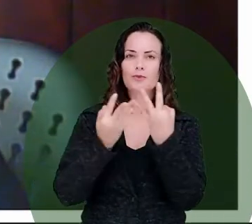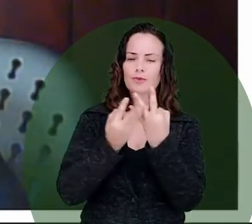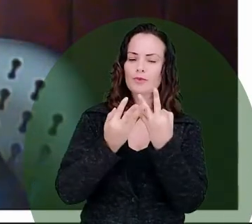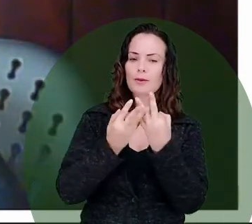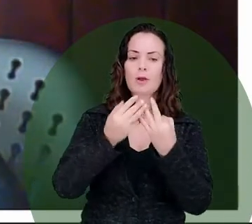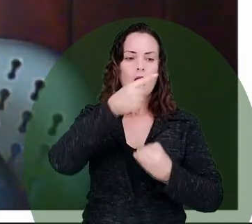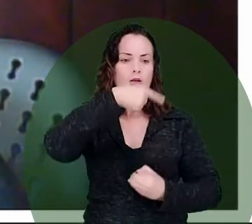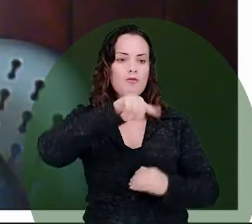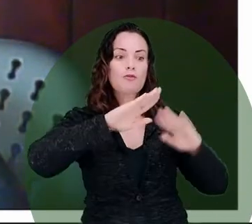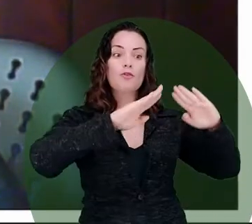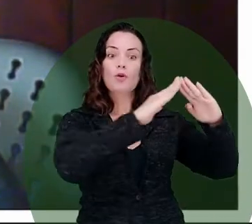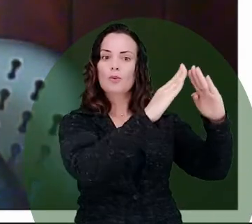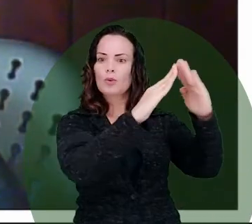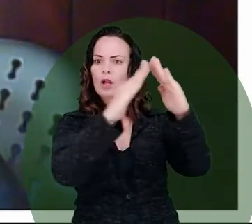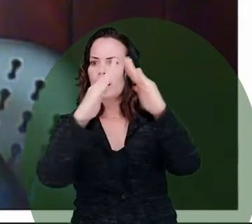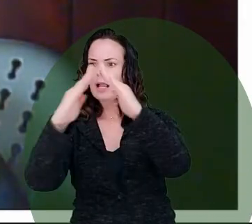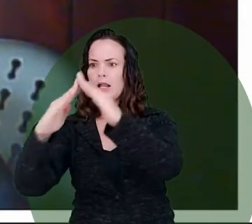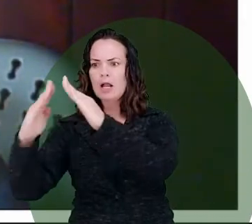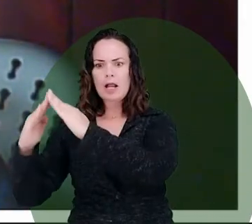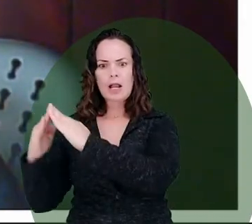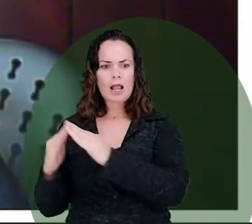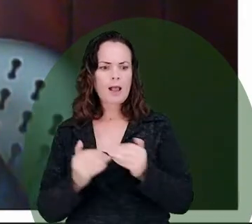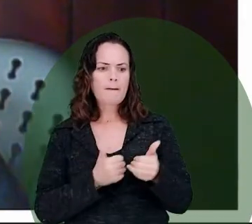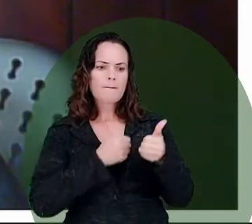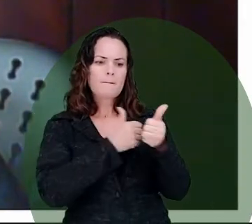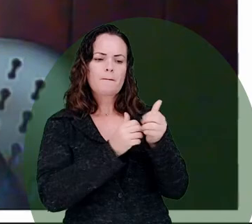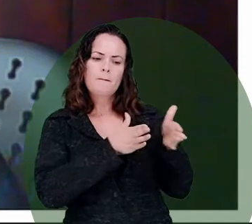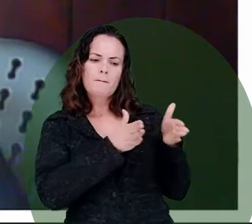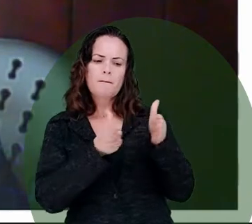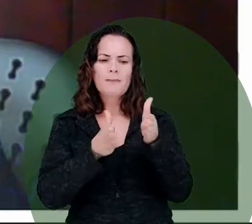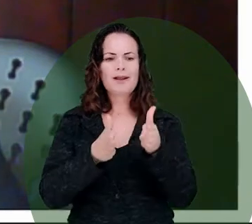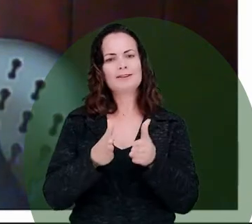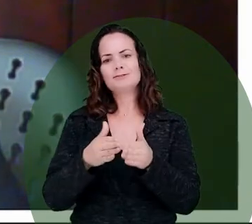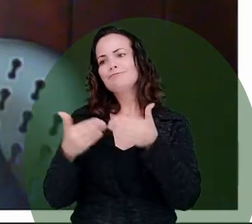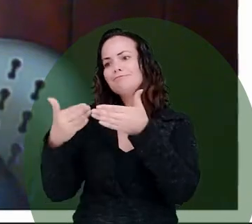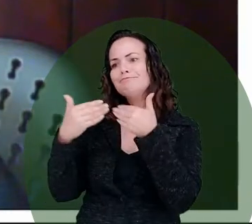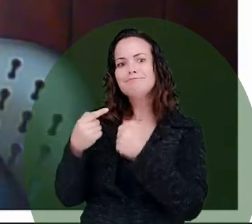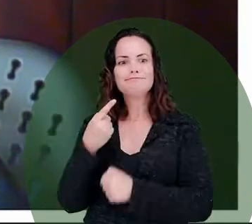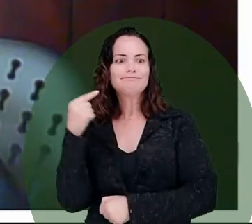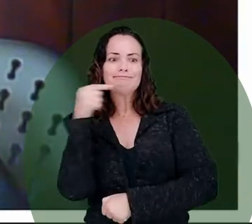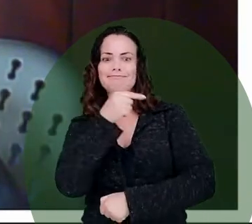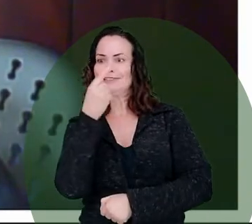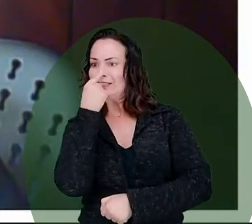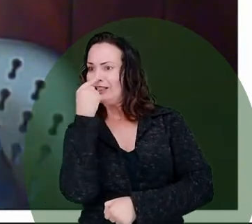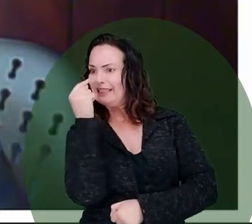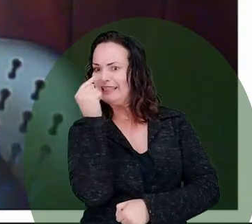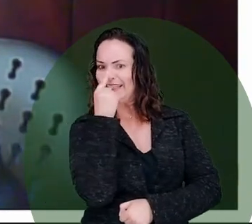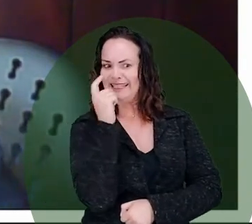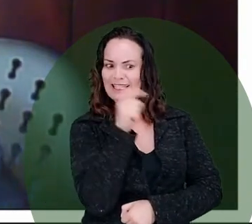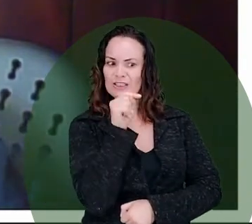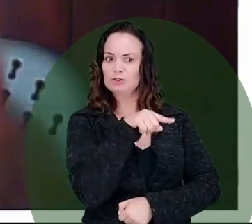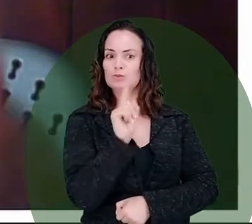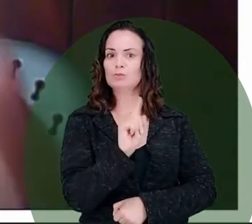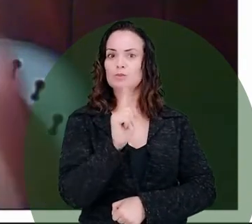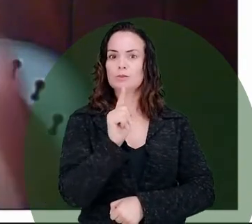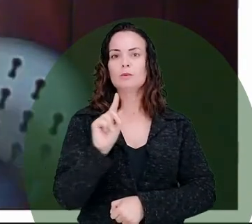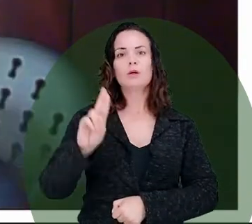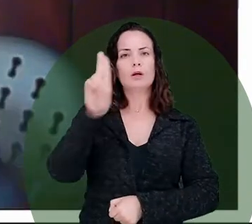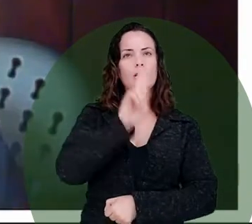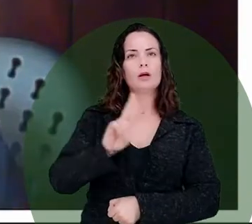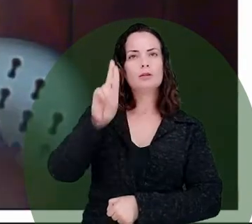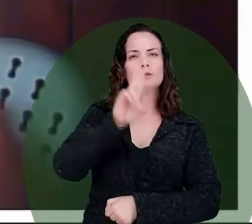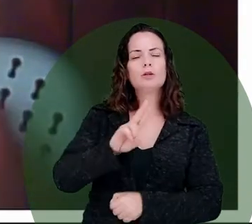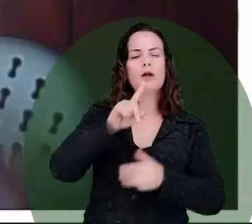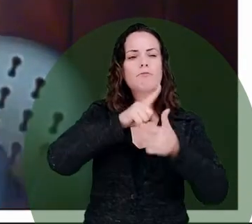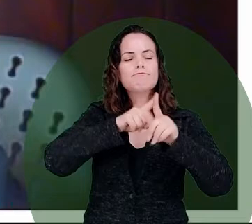E com as casas vizinhas ao córrego, para não jogar lixo no córrego. Ao usar isso, eles quantificaram,